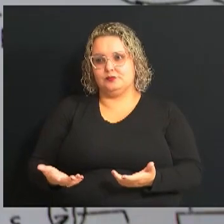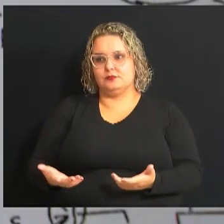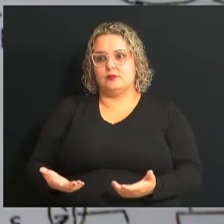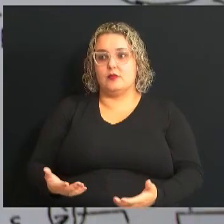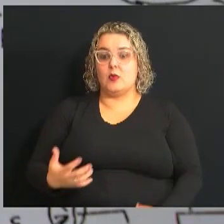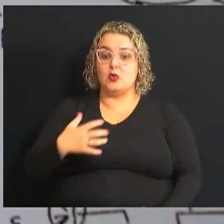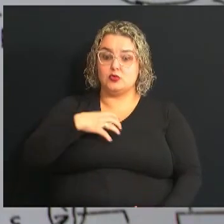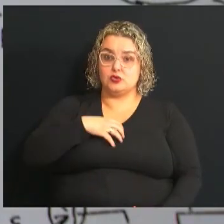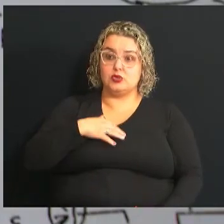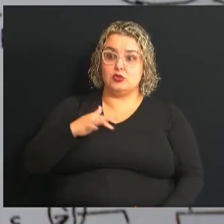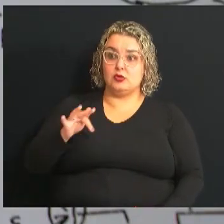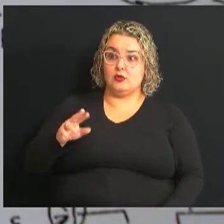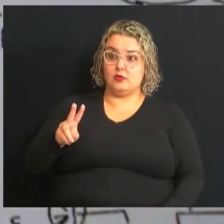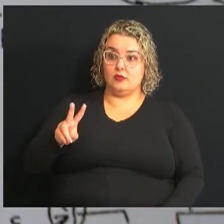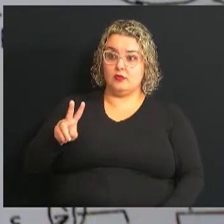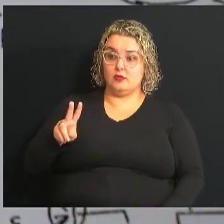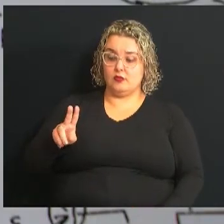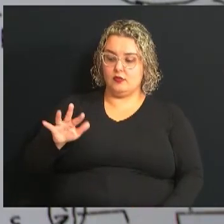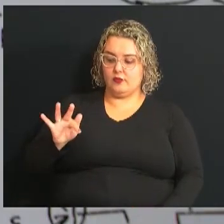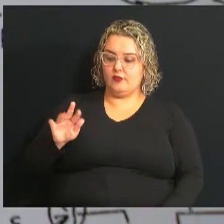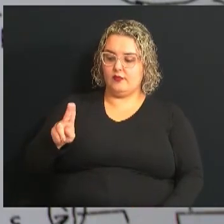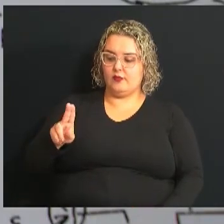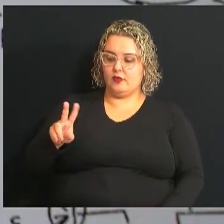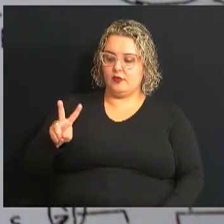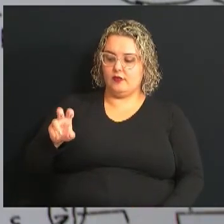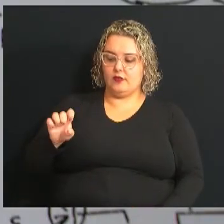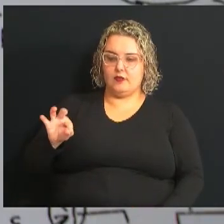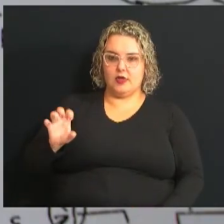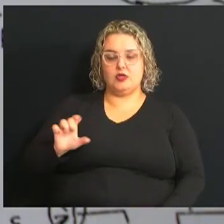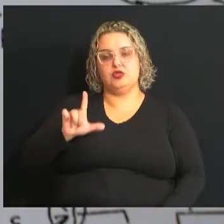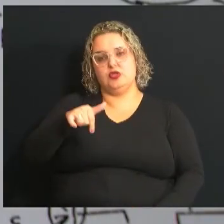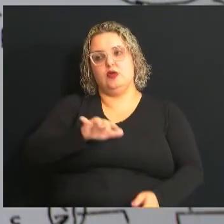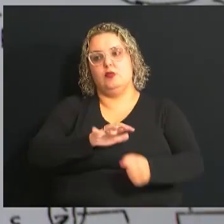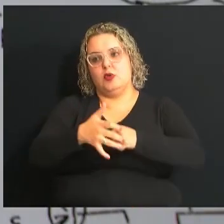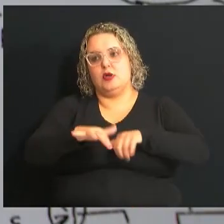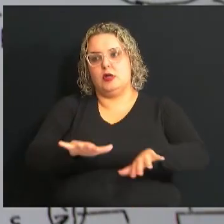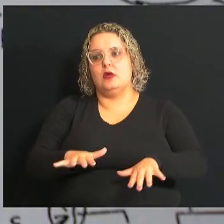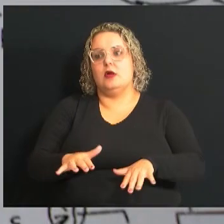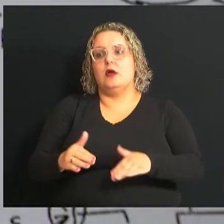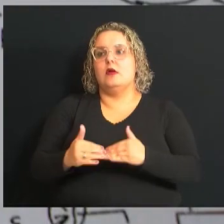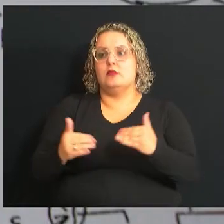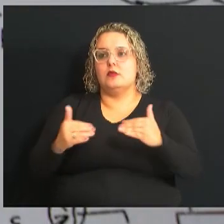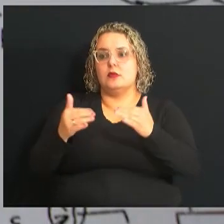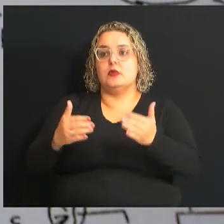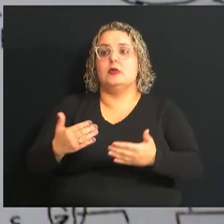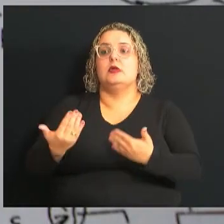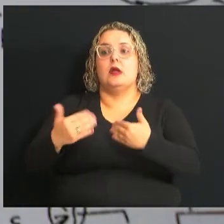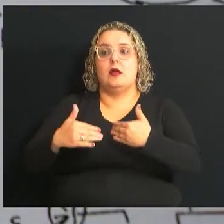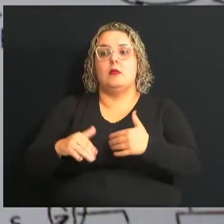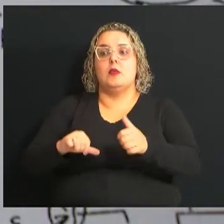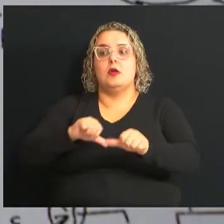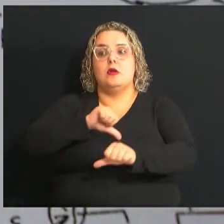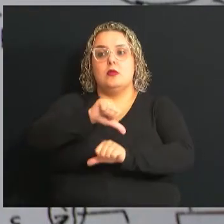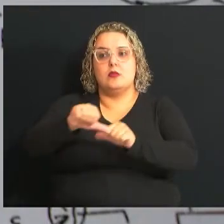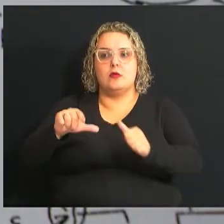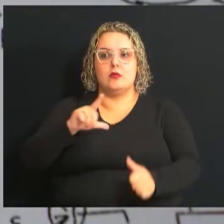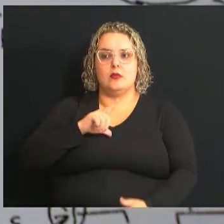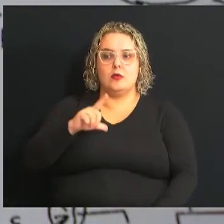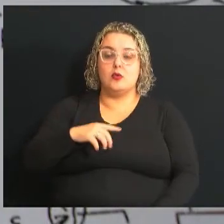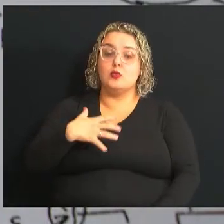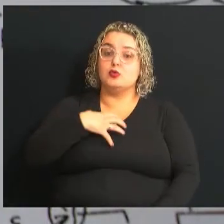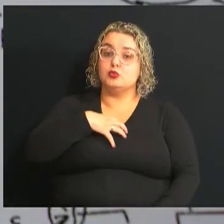teve pós-pandemia. Foi em 2020 que o nível da prova teve uma mudança, a forma